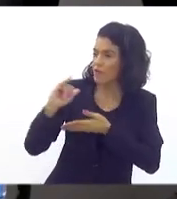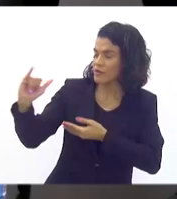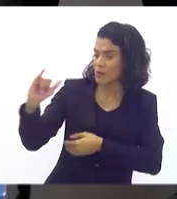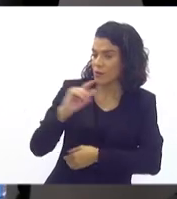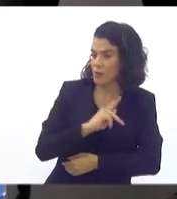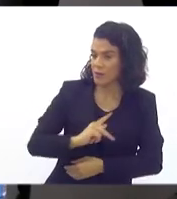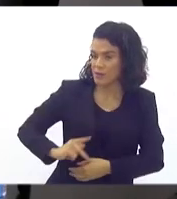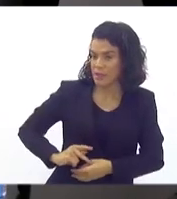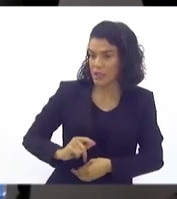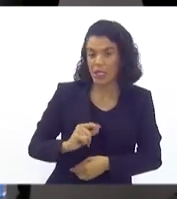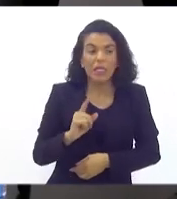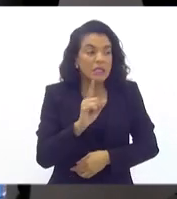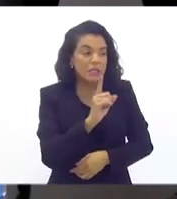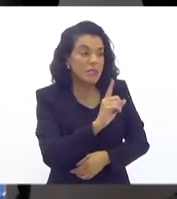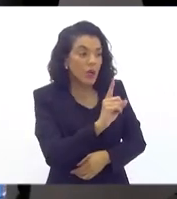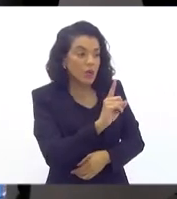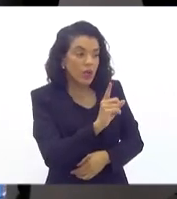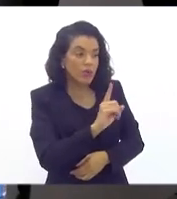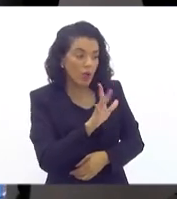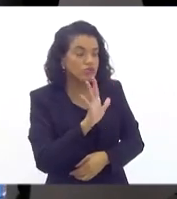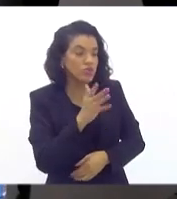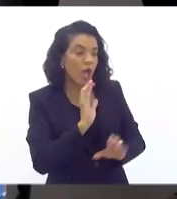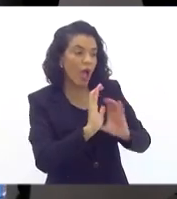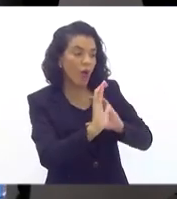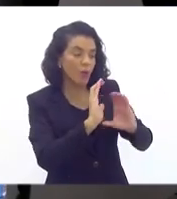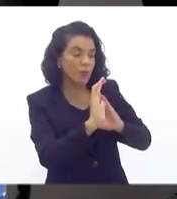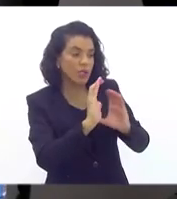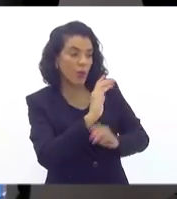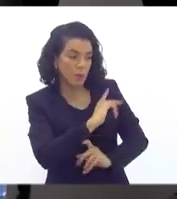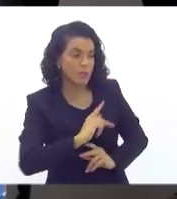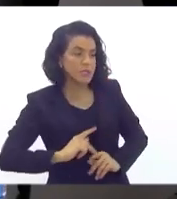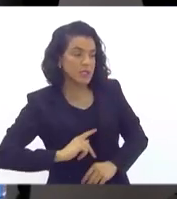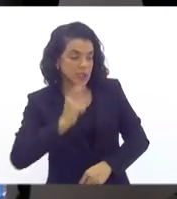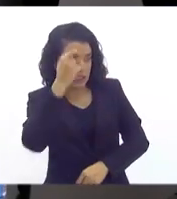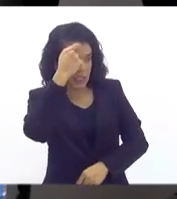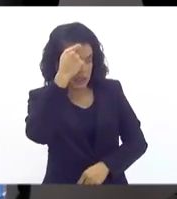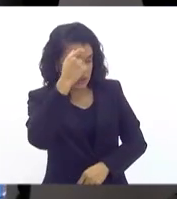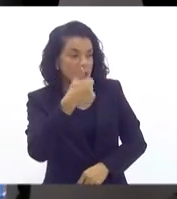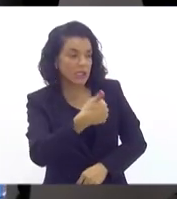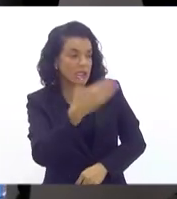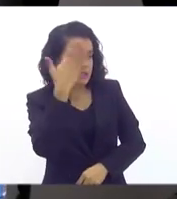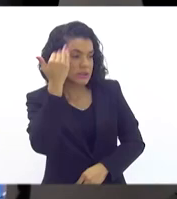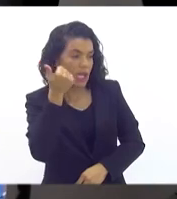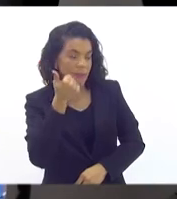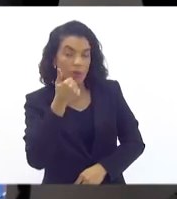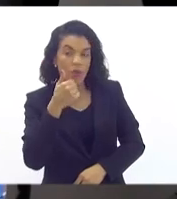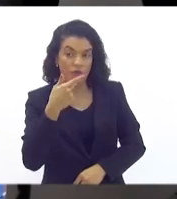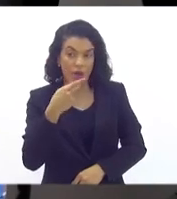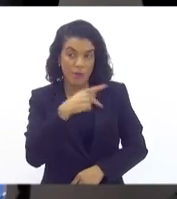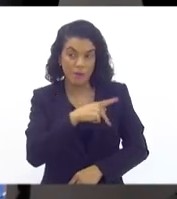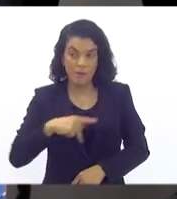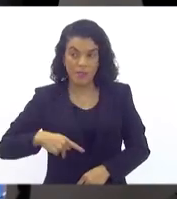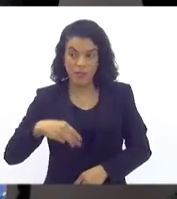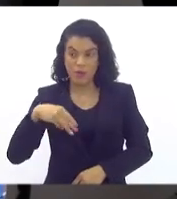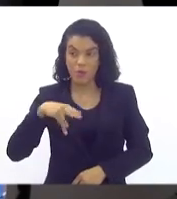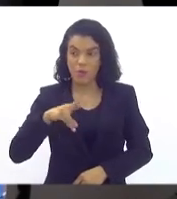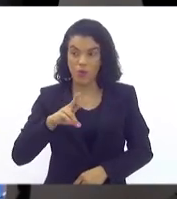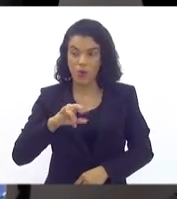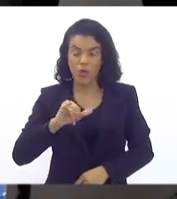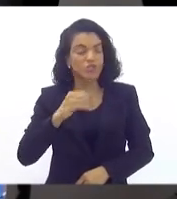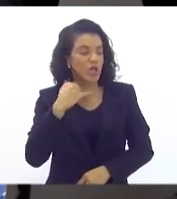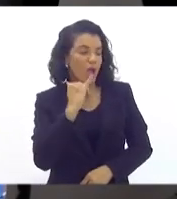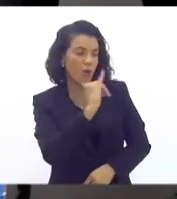presidente não não já foi algo de comunicação Presidente ele tá ciente presidente que eu falo Murilo já